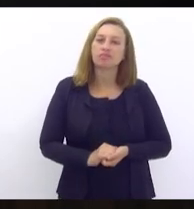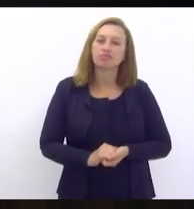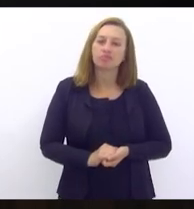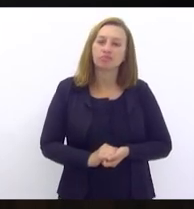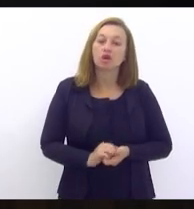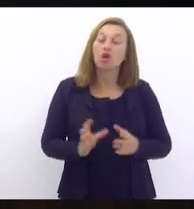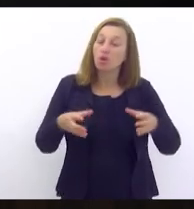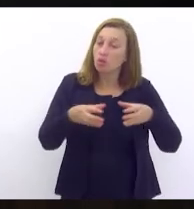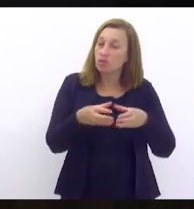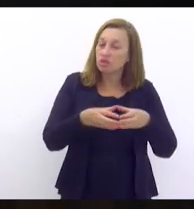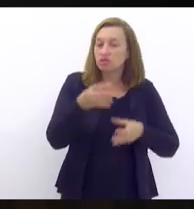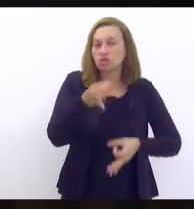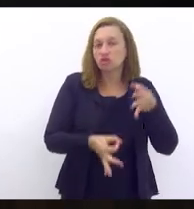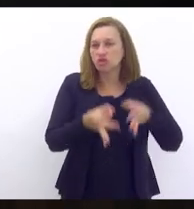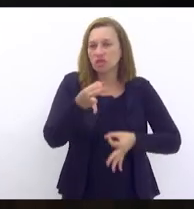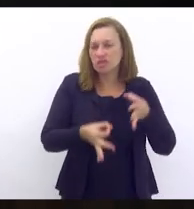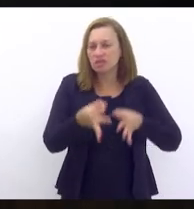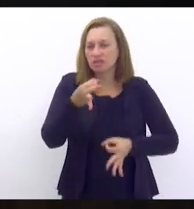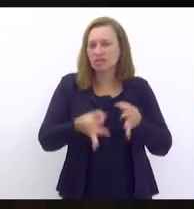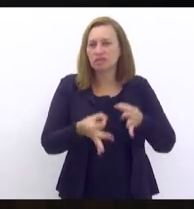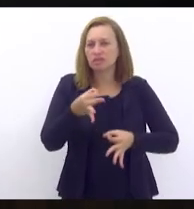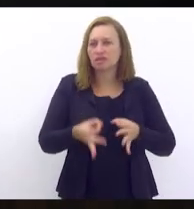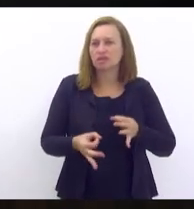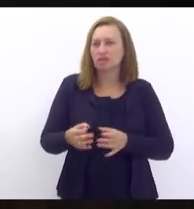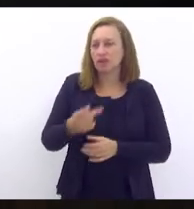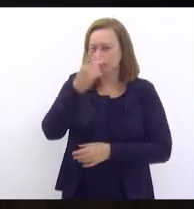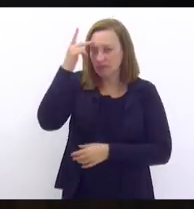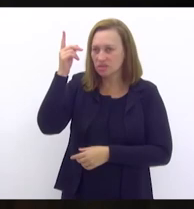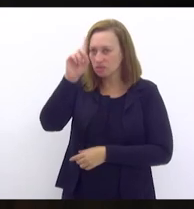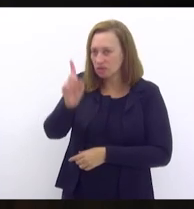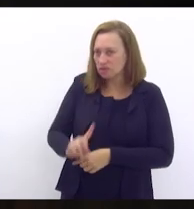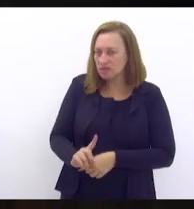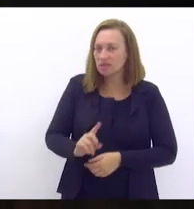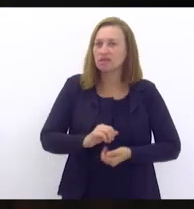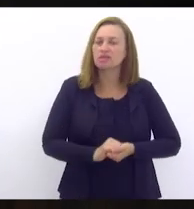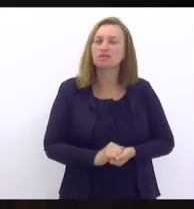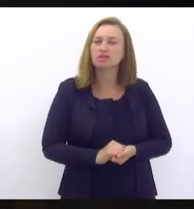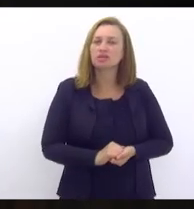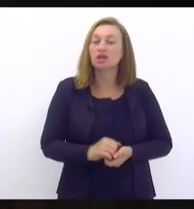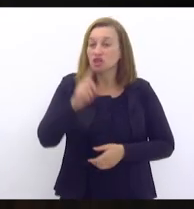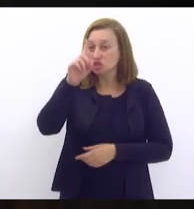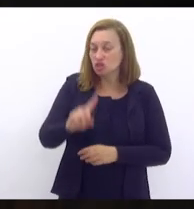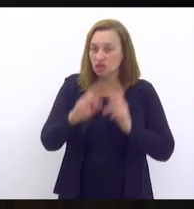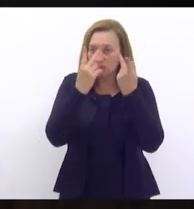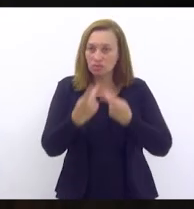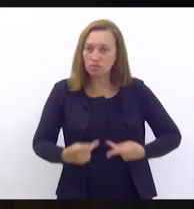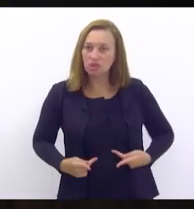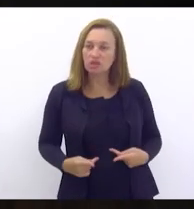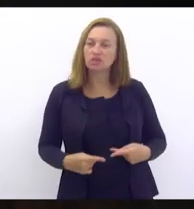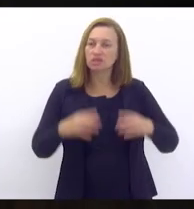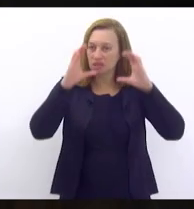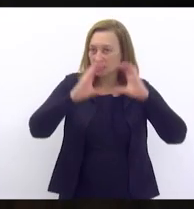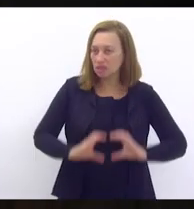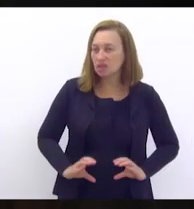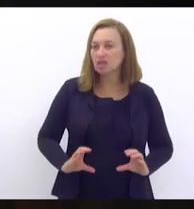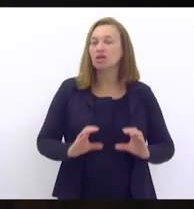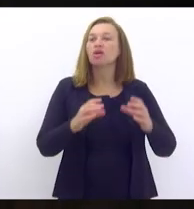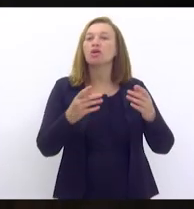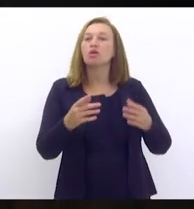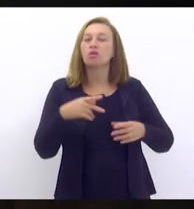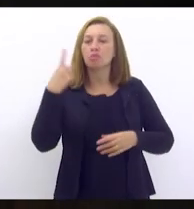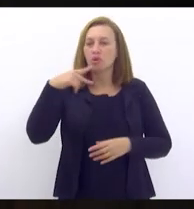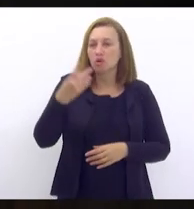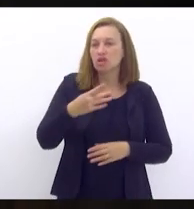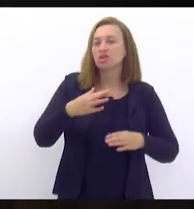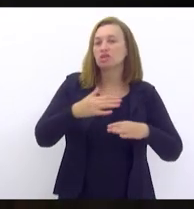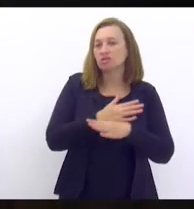das Comissões de Constituição e Justiça, da Pessoa com Deficiência, dos Direitos Humanos e Cidadania, Política Urbana, Habitação